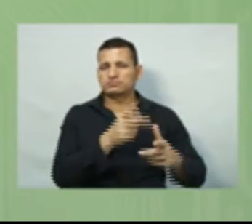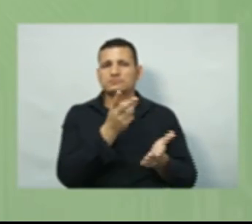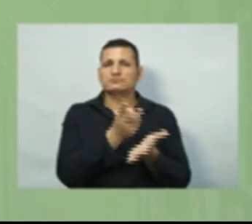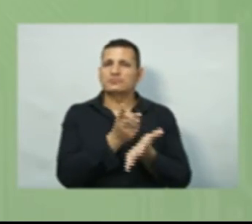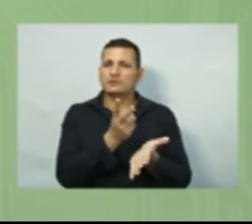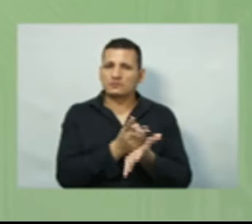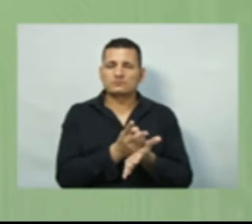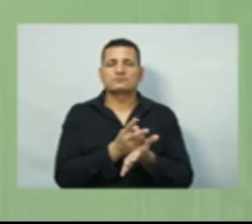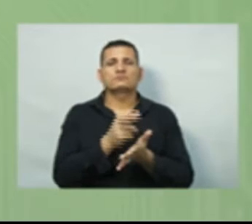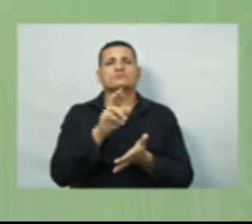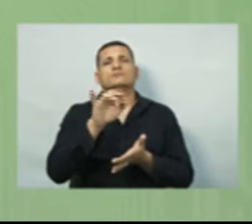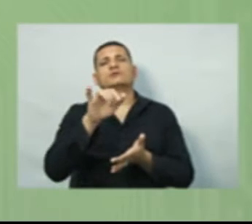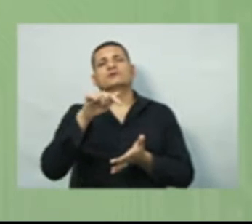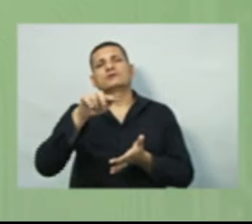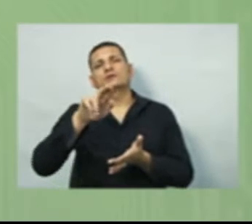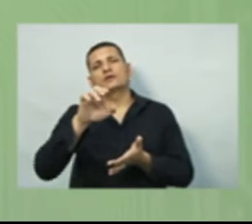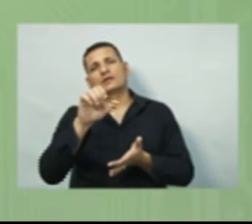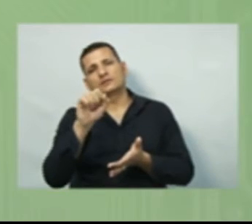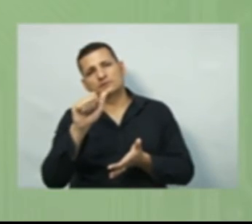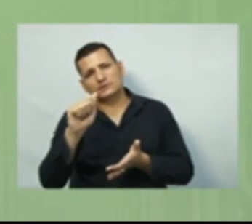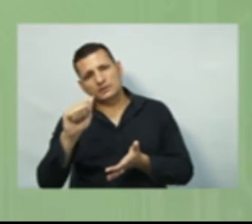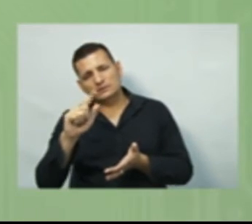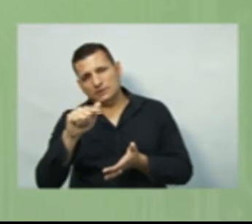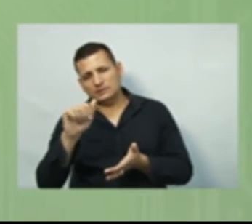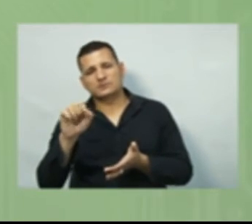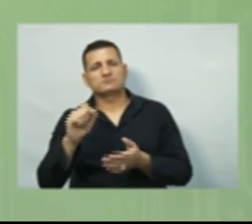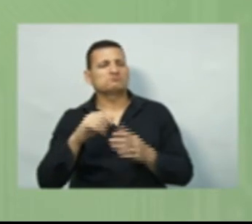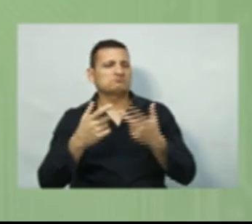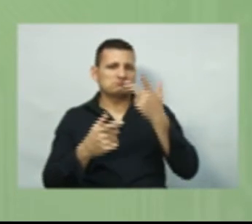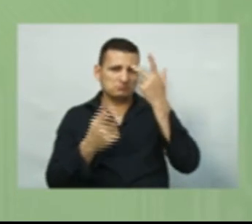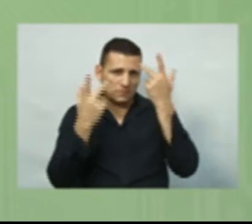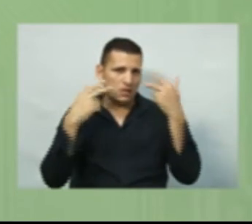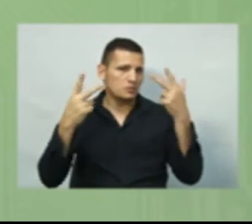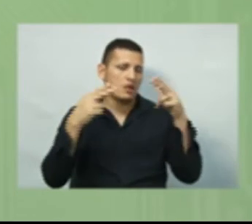com o mesmo recurso natural, ambiental, financeiro.